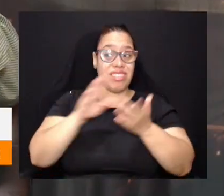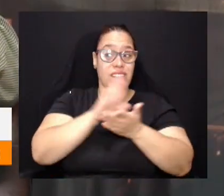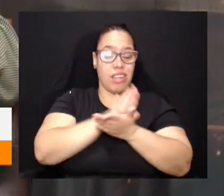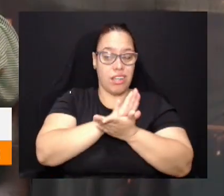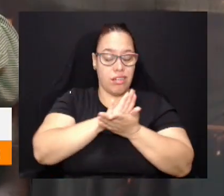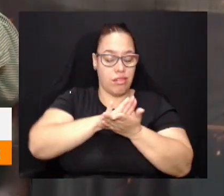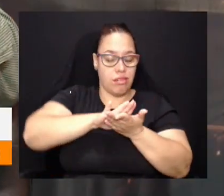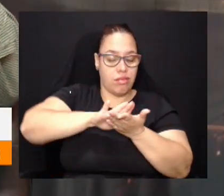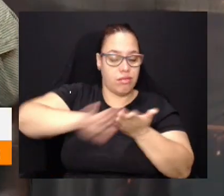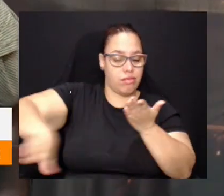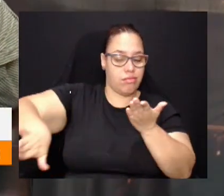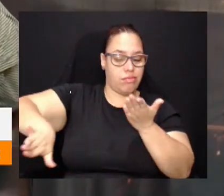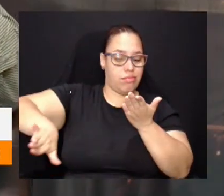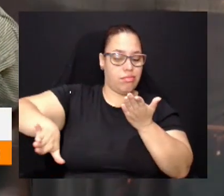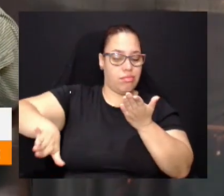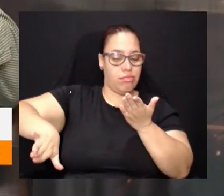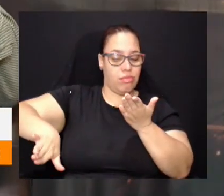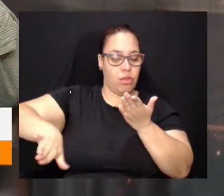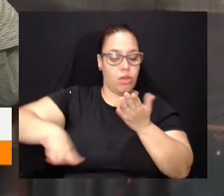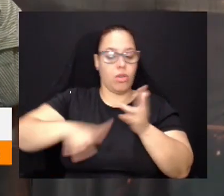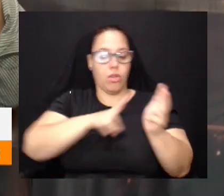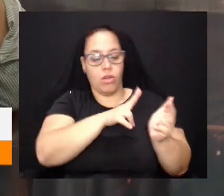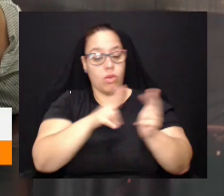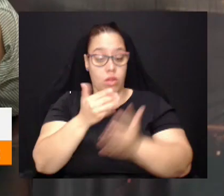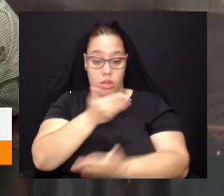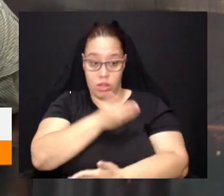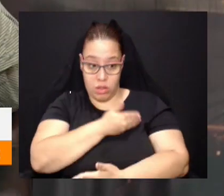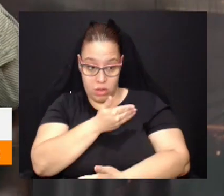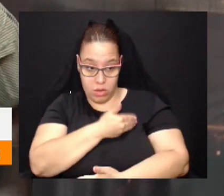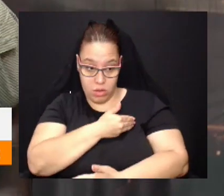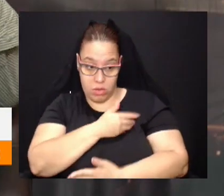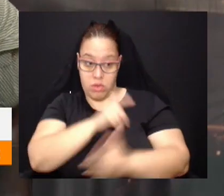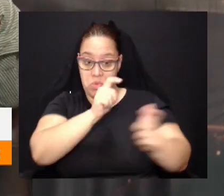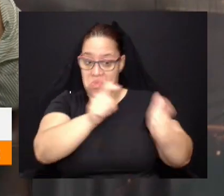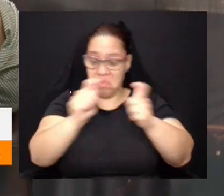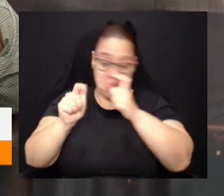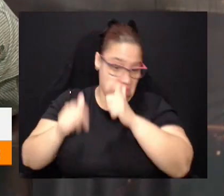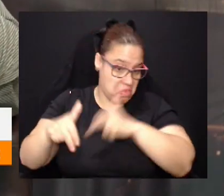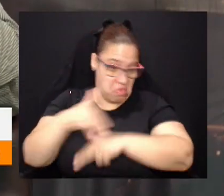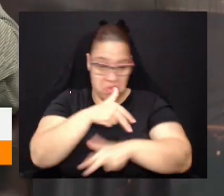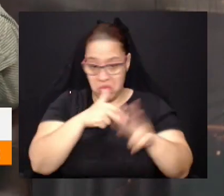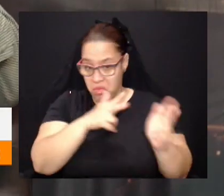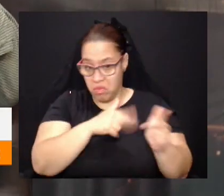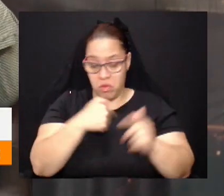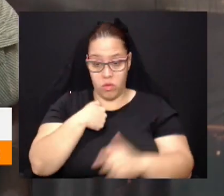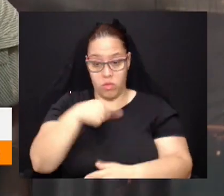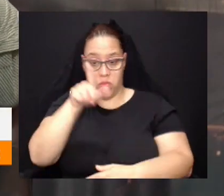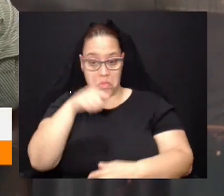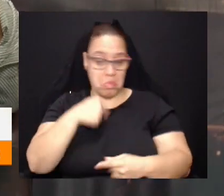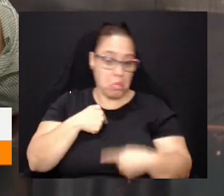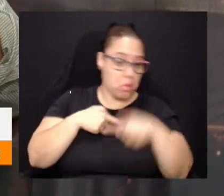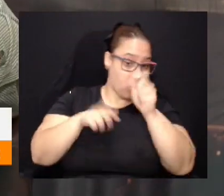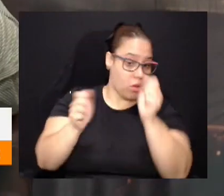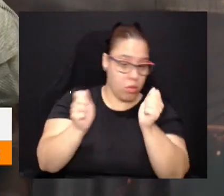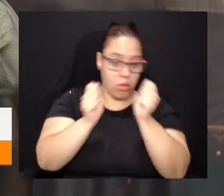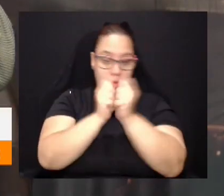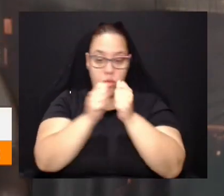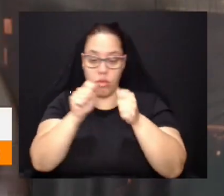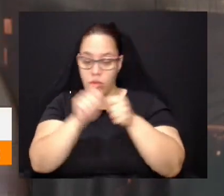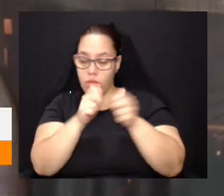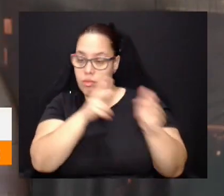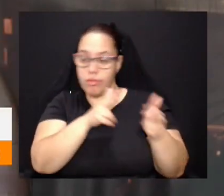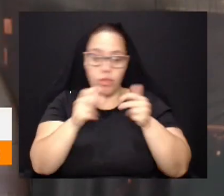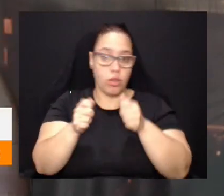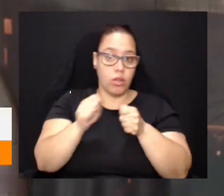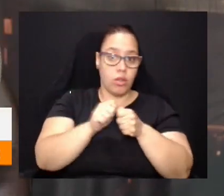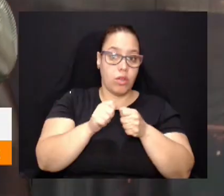assim, nós temos os mesmos amigos, vamos aos mesmos lugares, Isso. se um vai, o outro vai, fazemos as mesmas coisas, acordamos